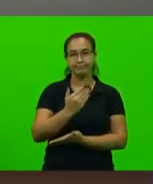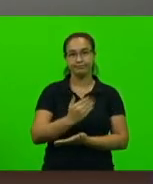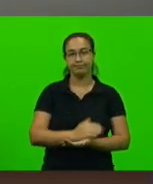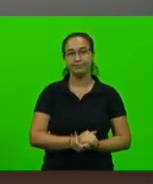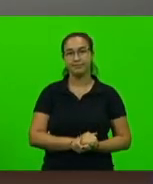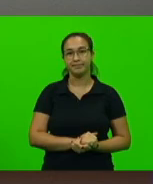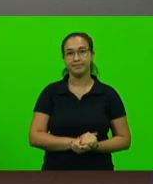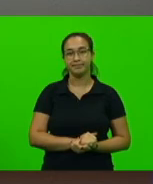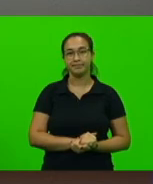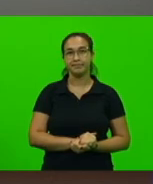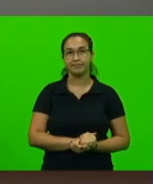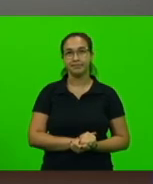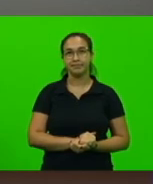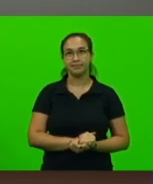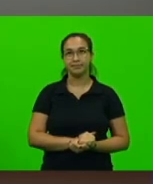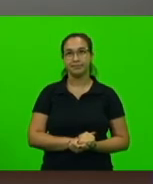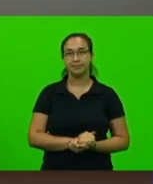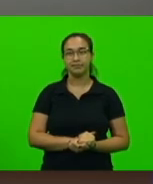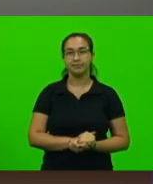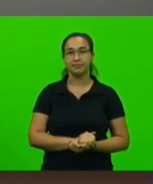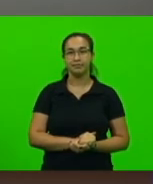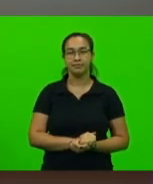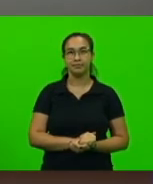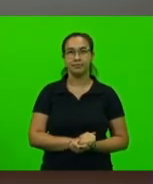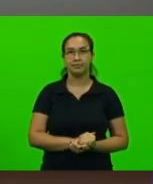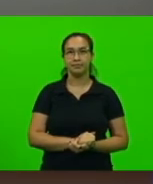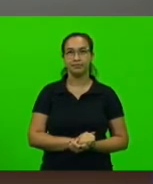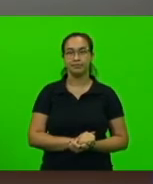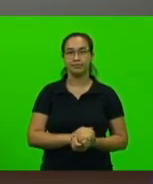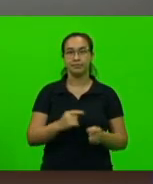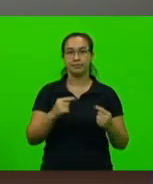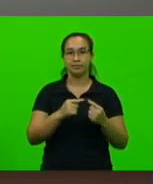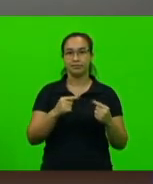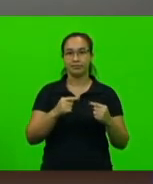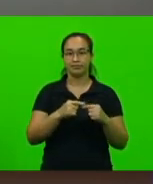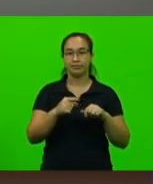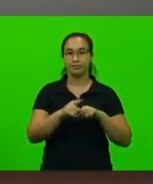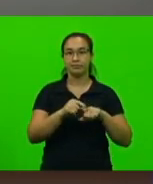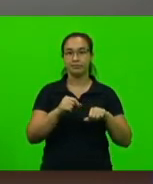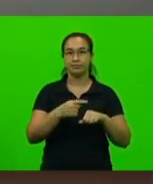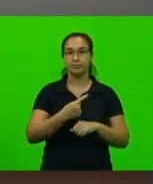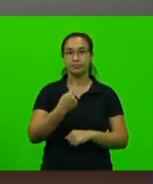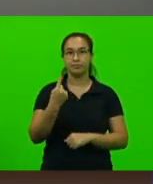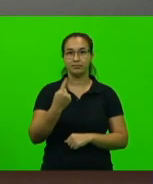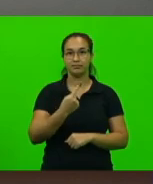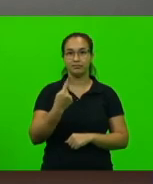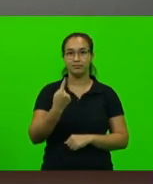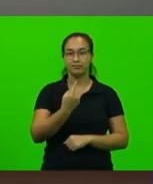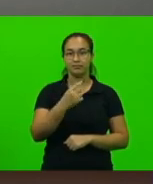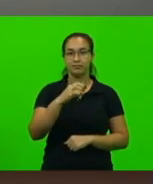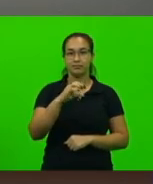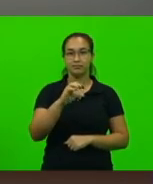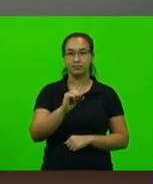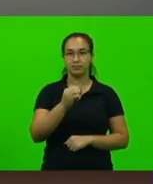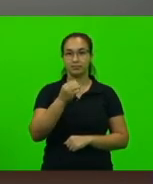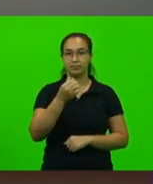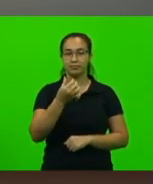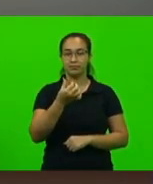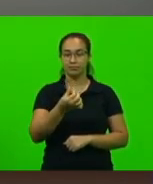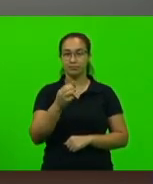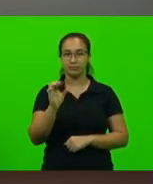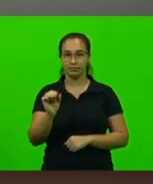aprovadas, segundo, mediante o artigo 1º, artigo 160, parágrafo 1º do nosso regimento